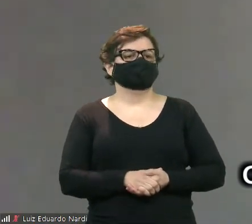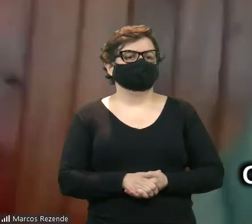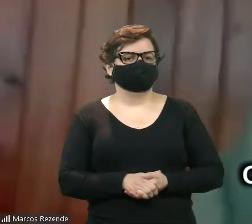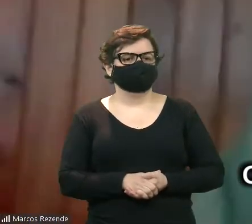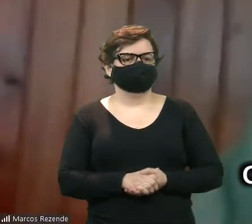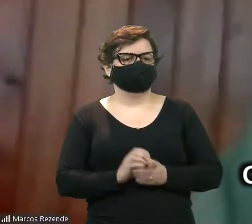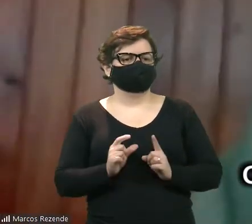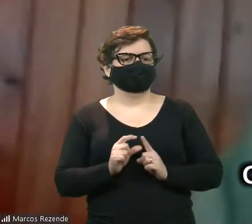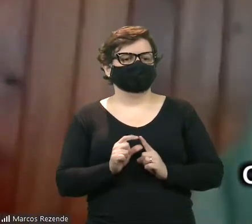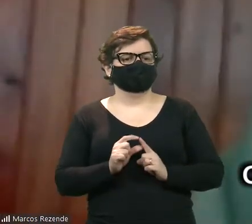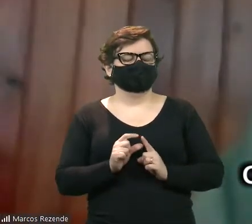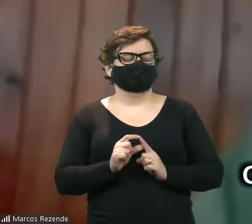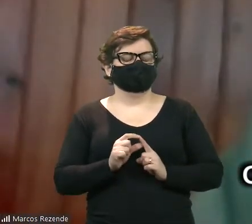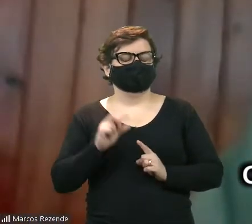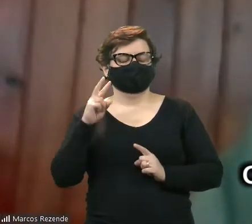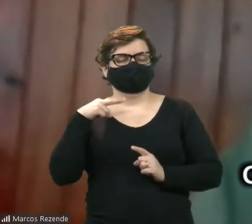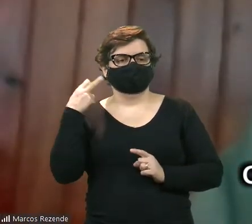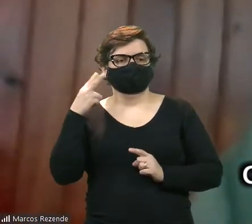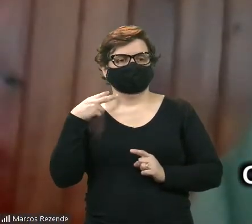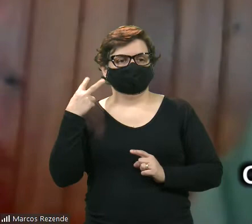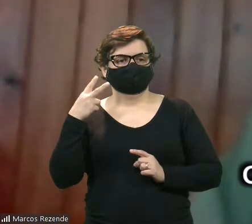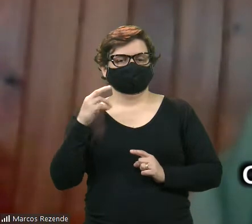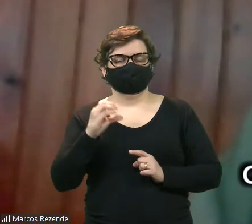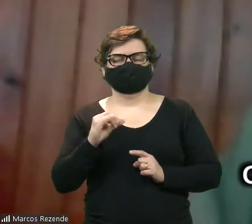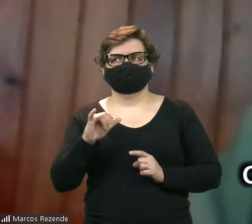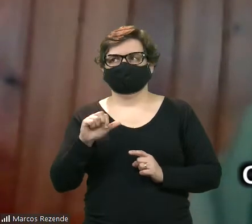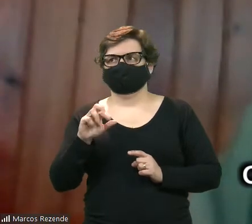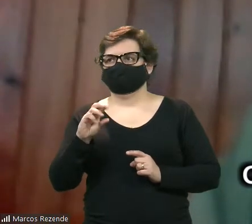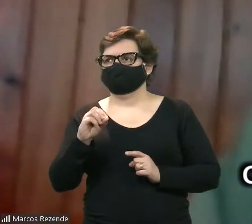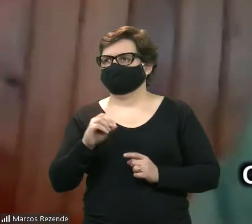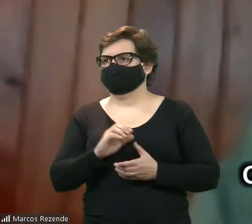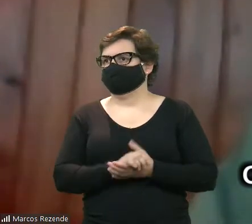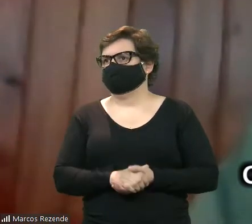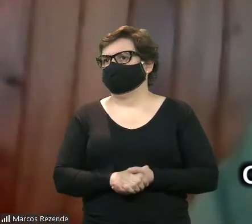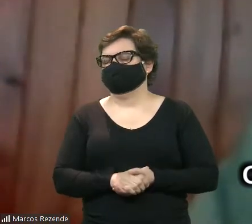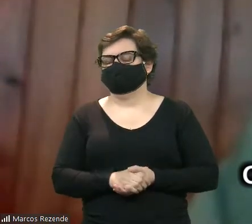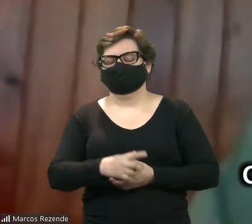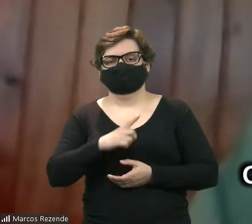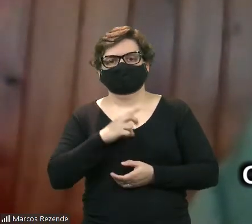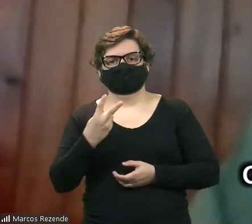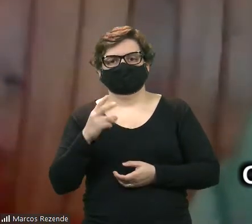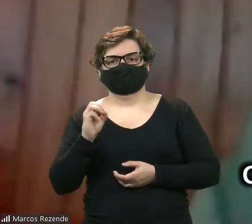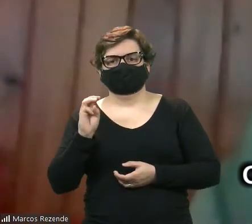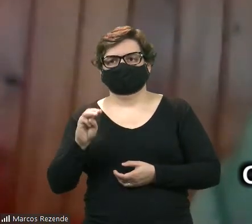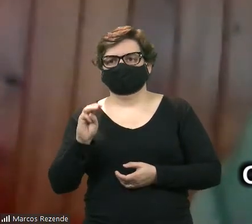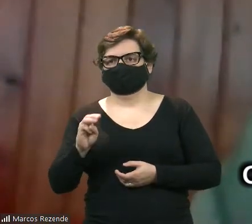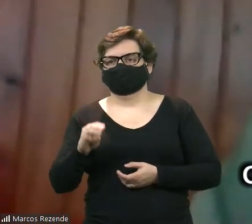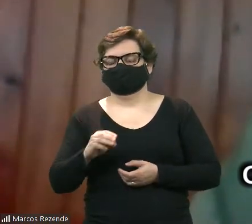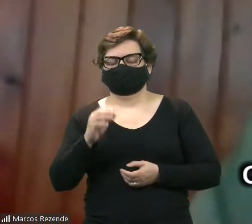Com a palavra, o vereador Cícero do Ceasa, que dispõe por 20 minutos.